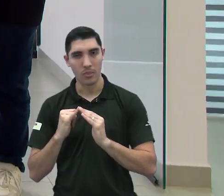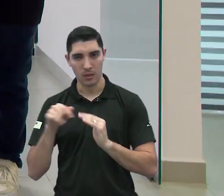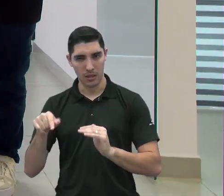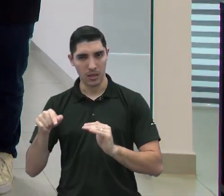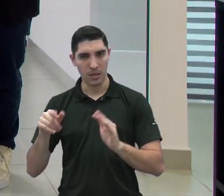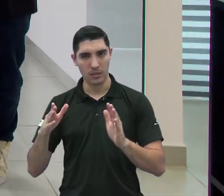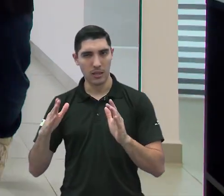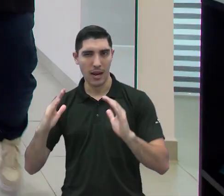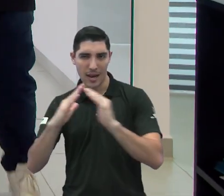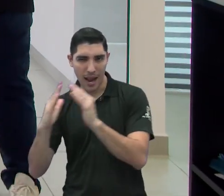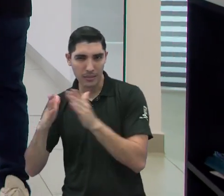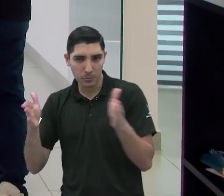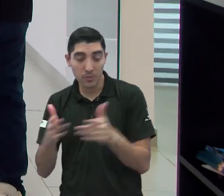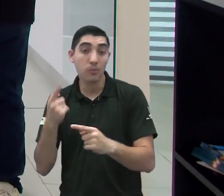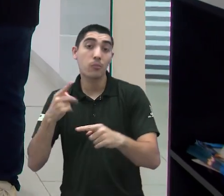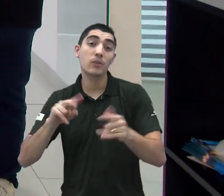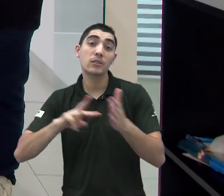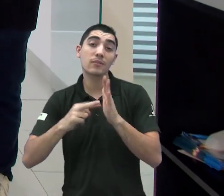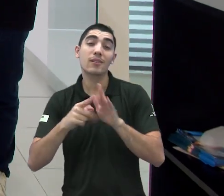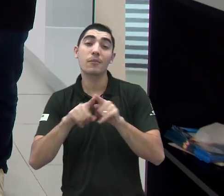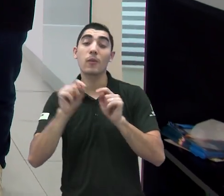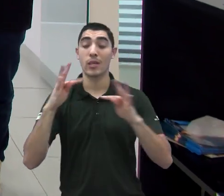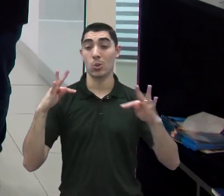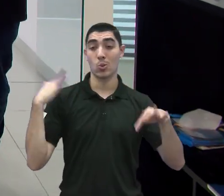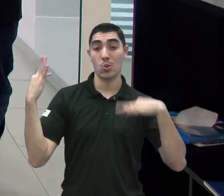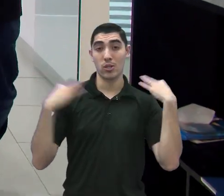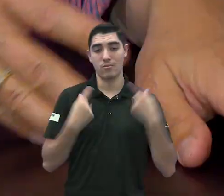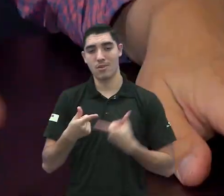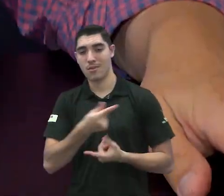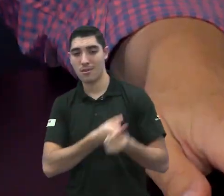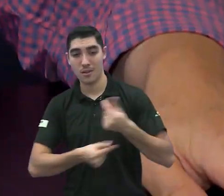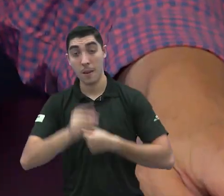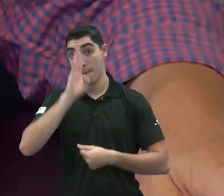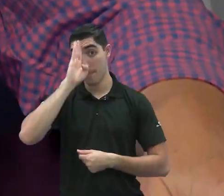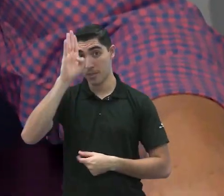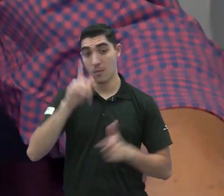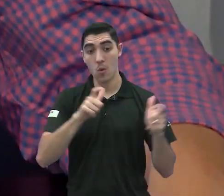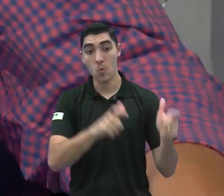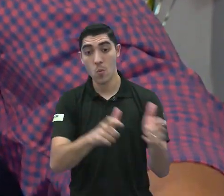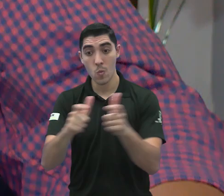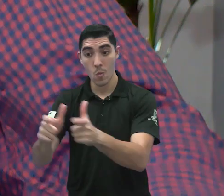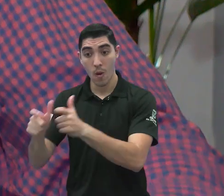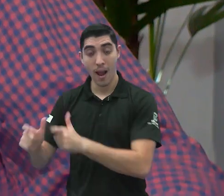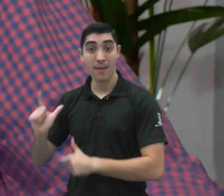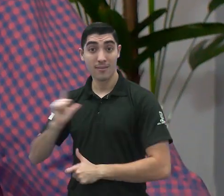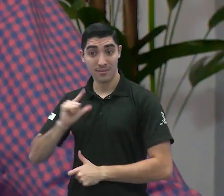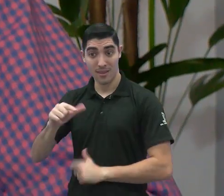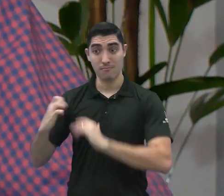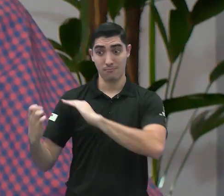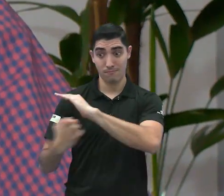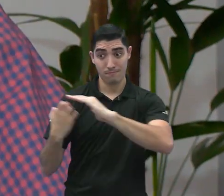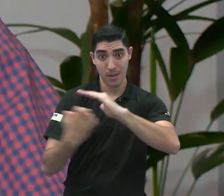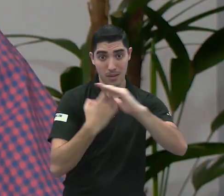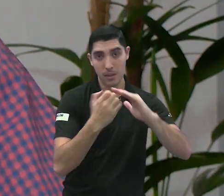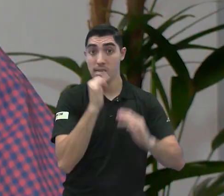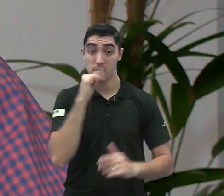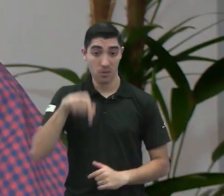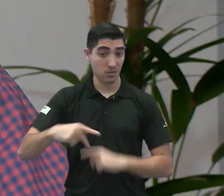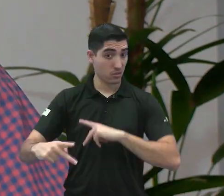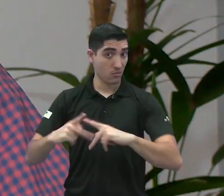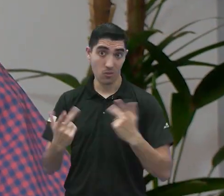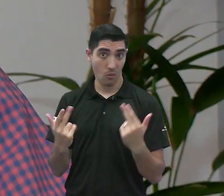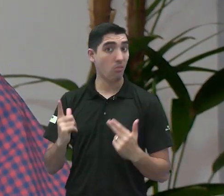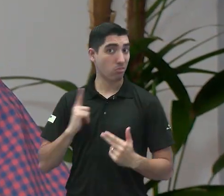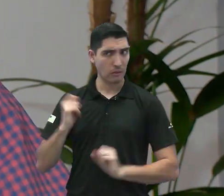compactos também pode ser atribuído ao turismo de negócios, principalmente em regiões com grande concentração de empresas,